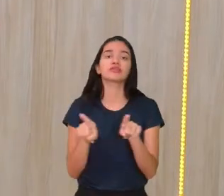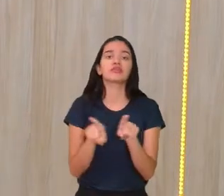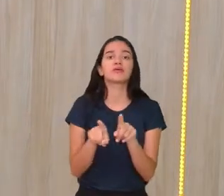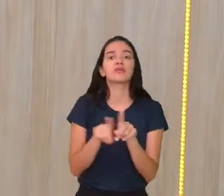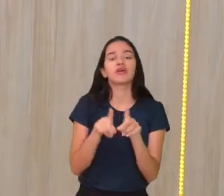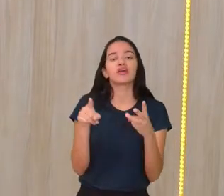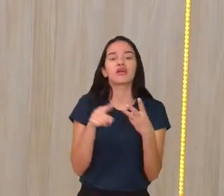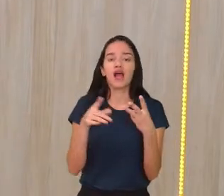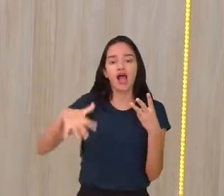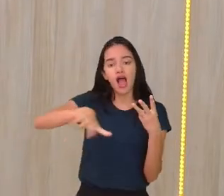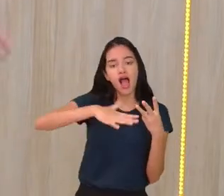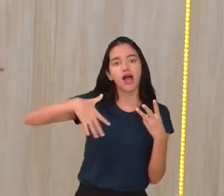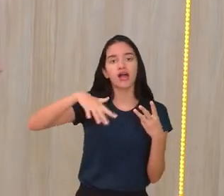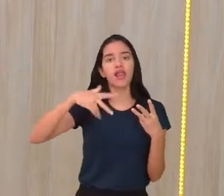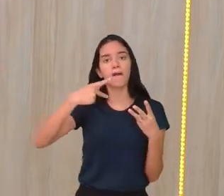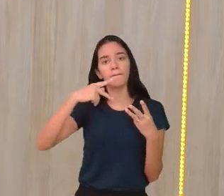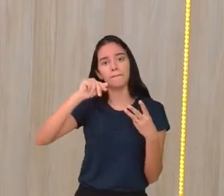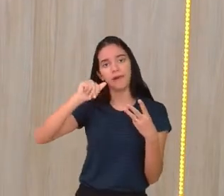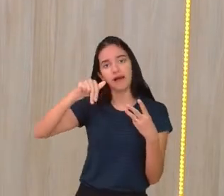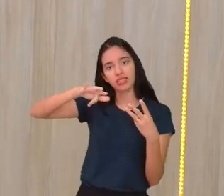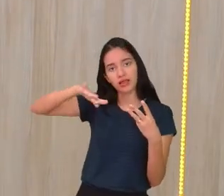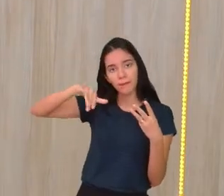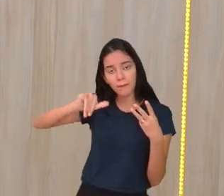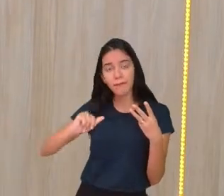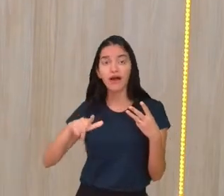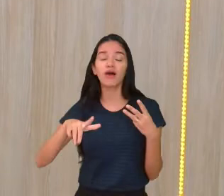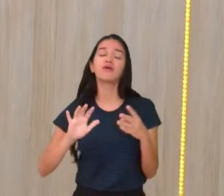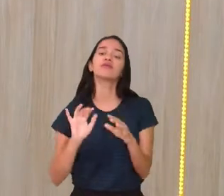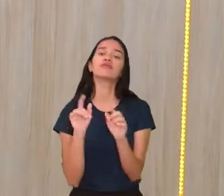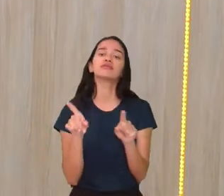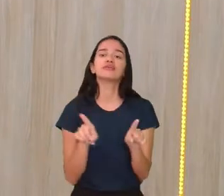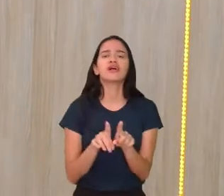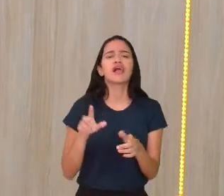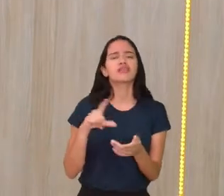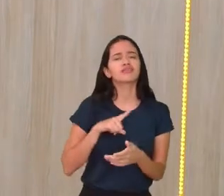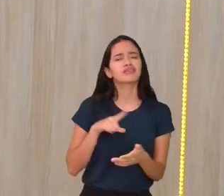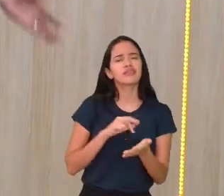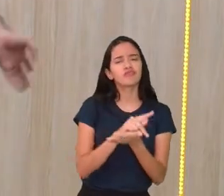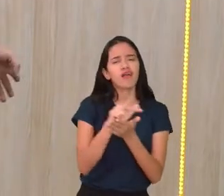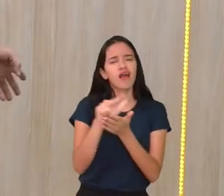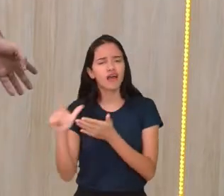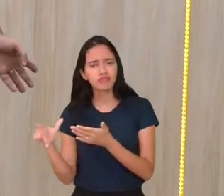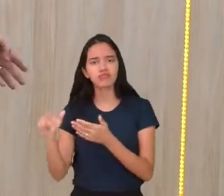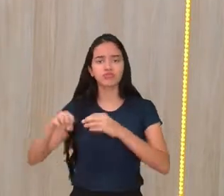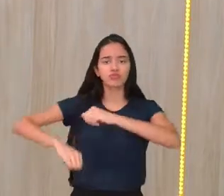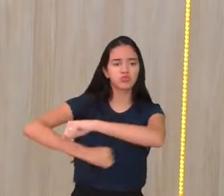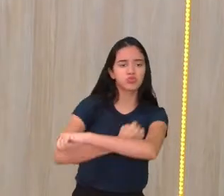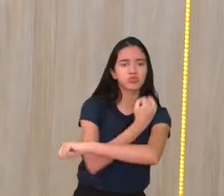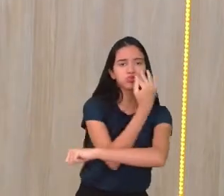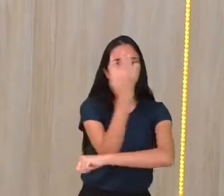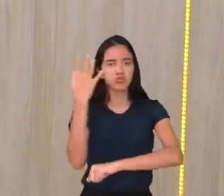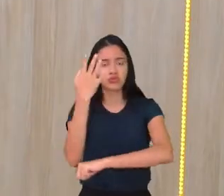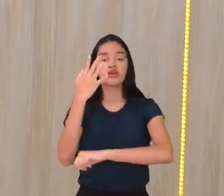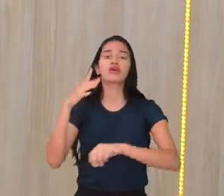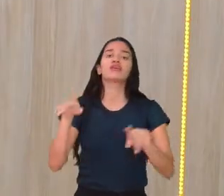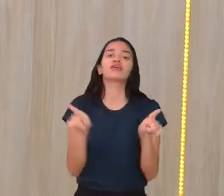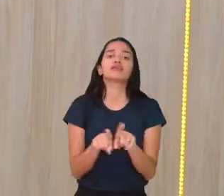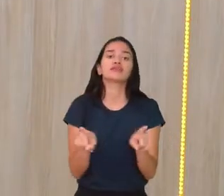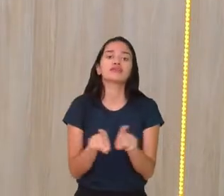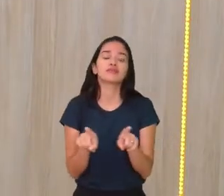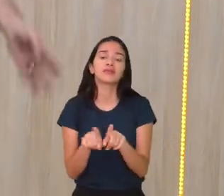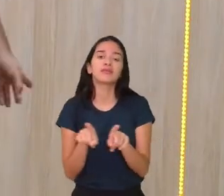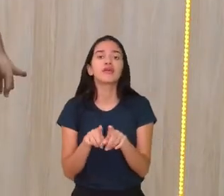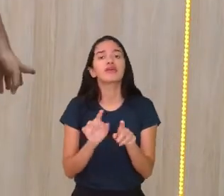Sulinos, tem o Pantanal, aí tem o Cerrado, tem os demais ecossistemas, manguezal, Mata